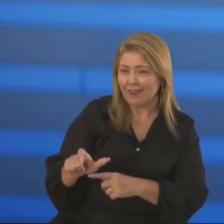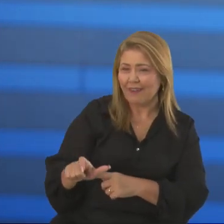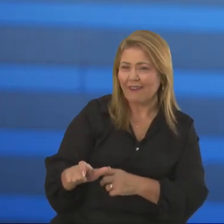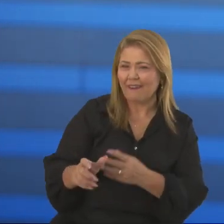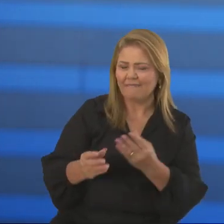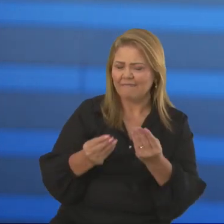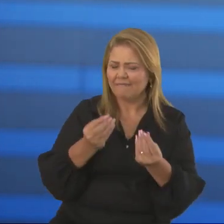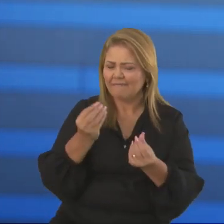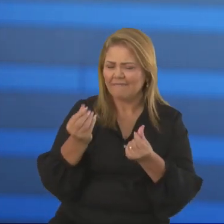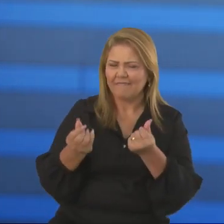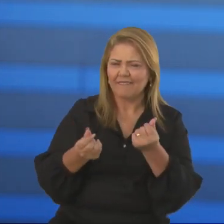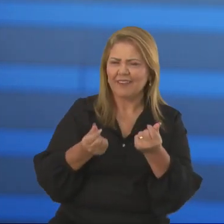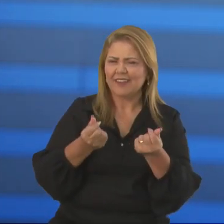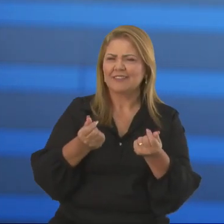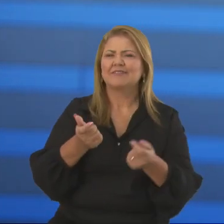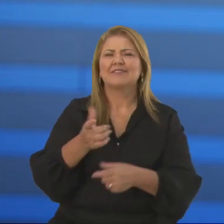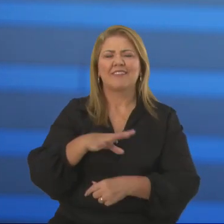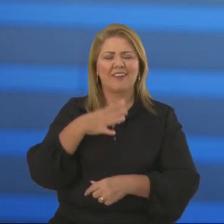desatinou,